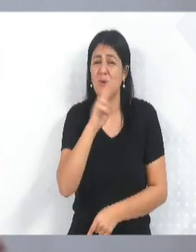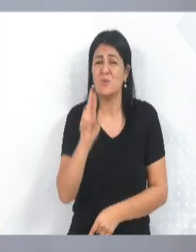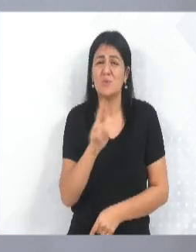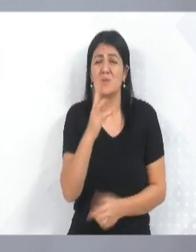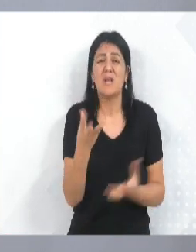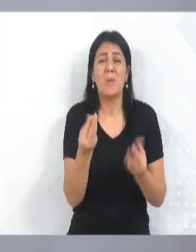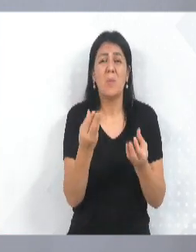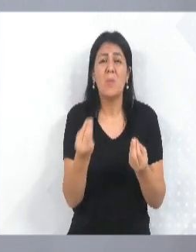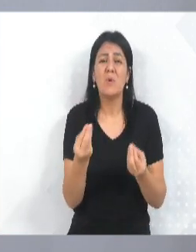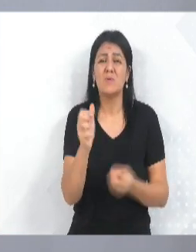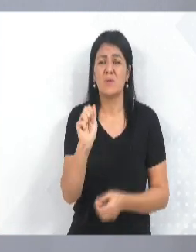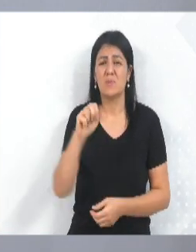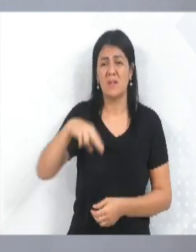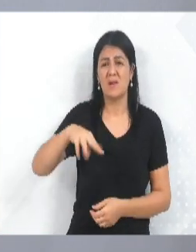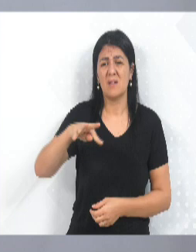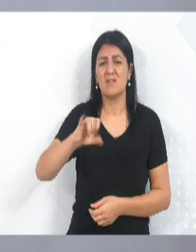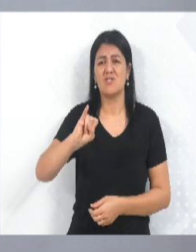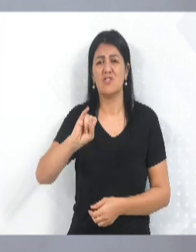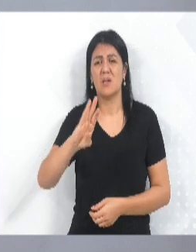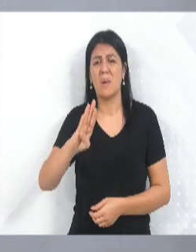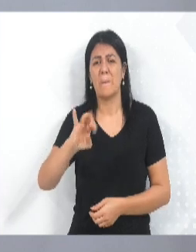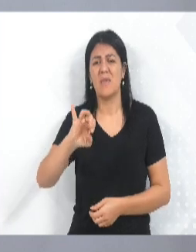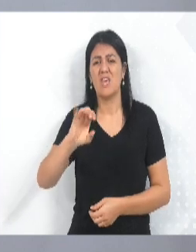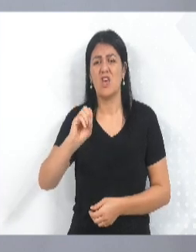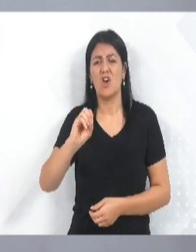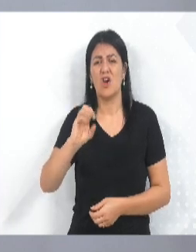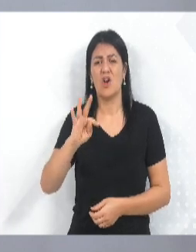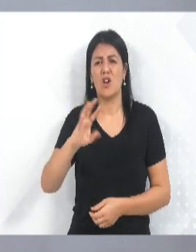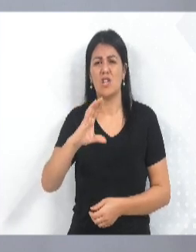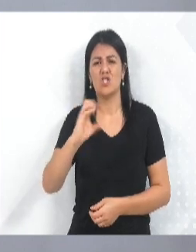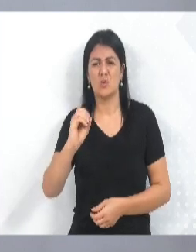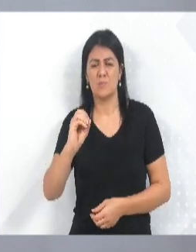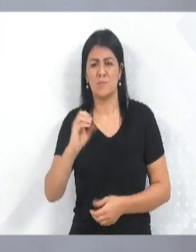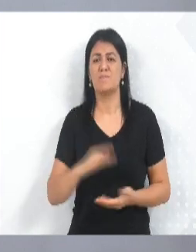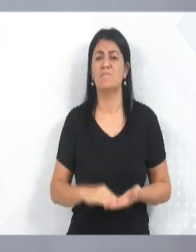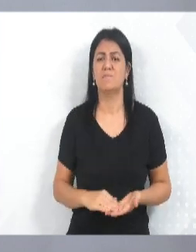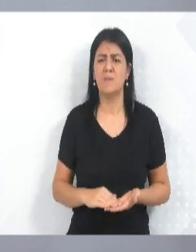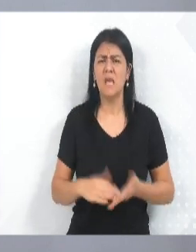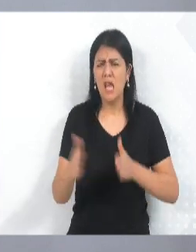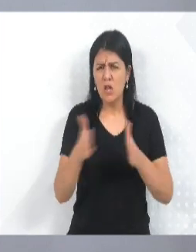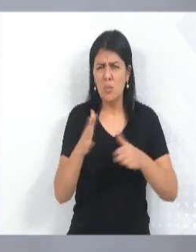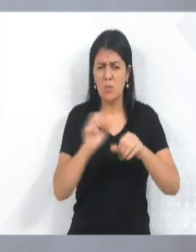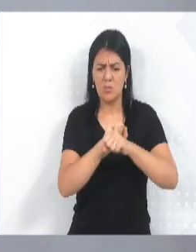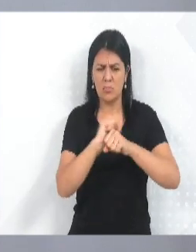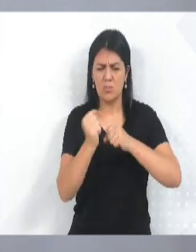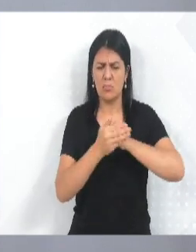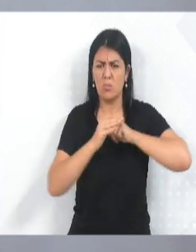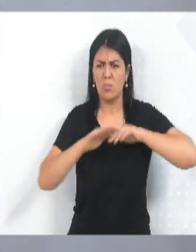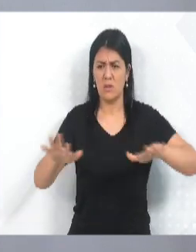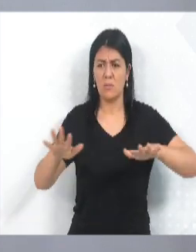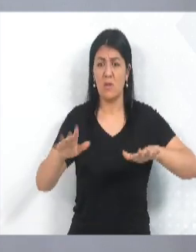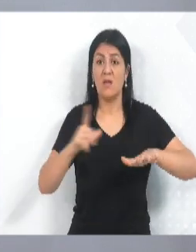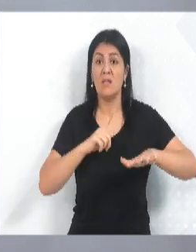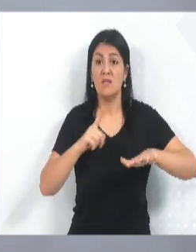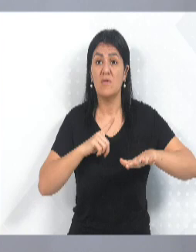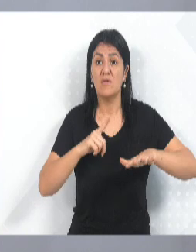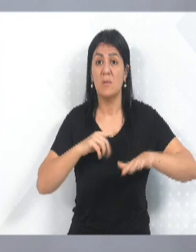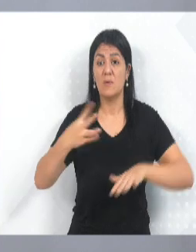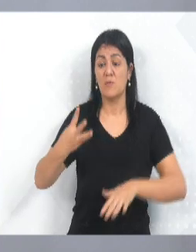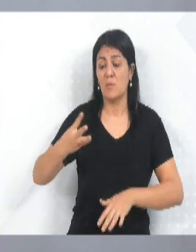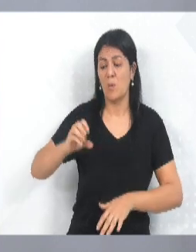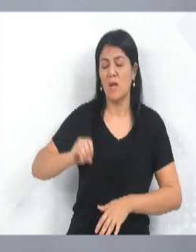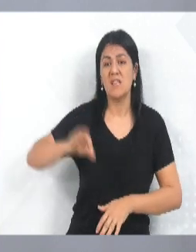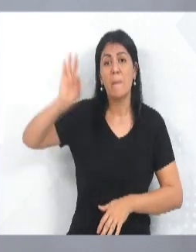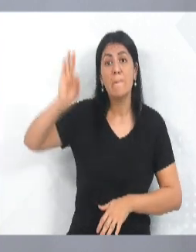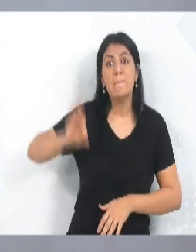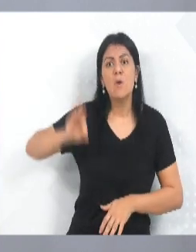demais só na pandemia nós tivemos em 2022 um aumento de quase 40% de uso de antibiótico